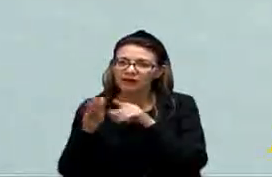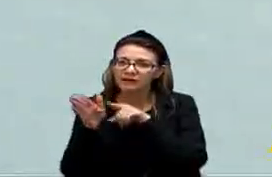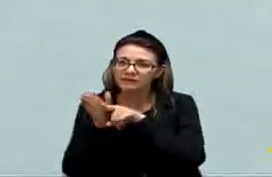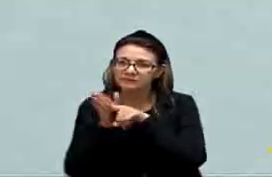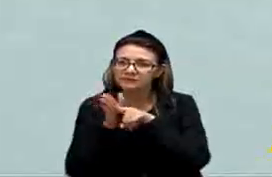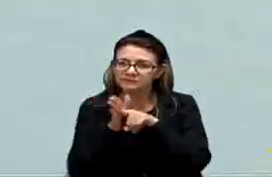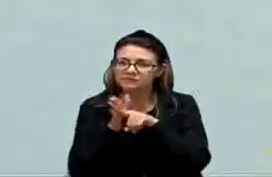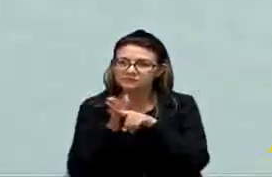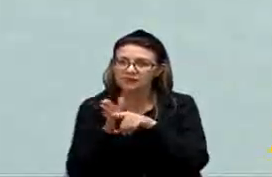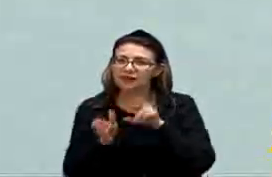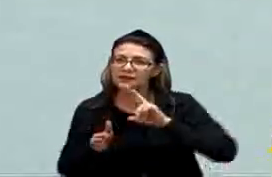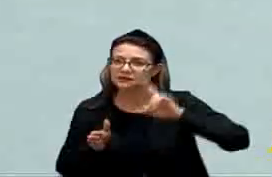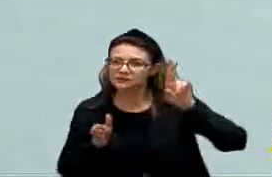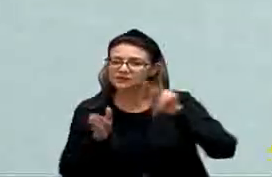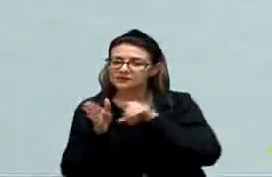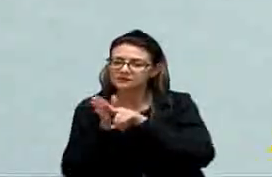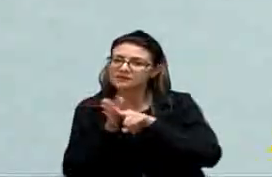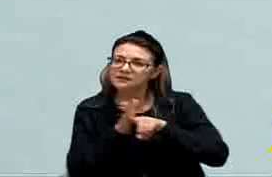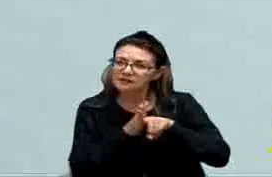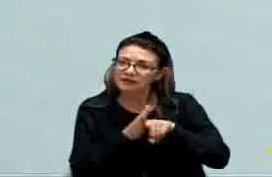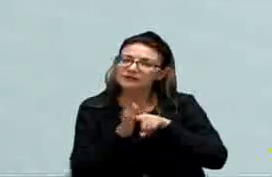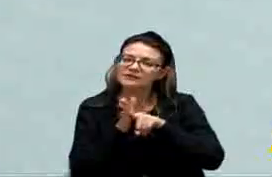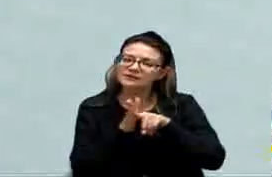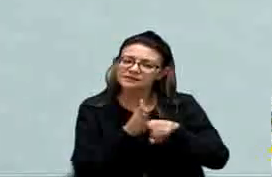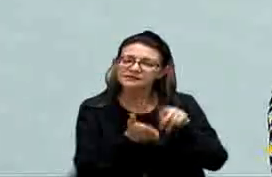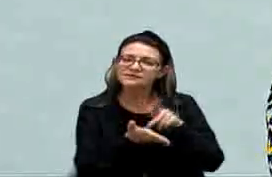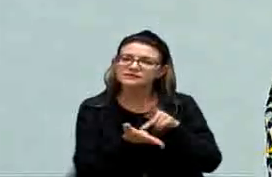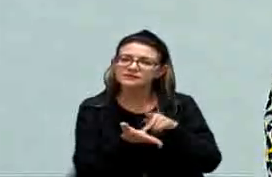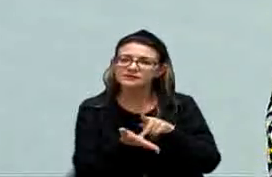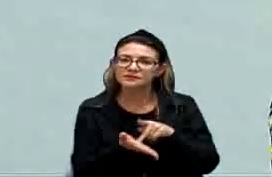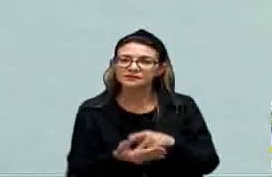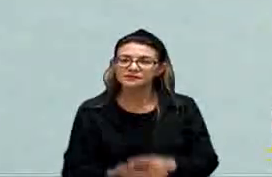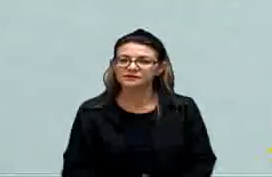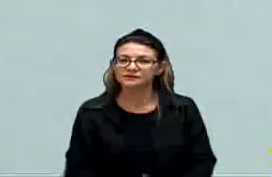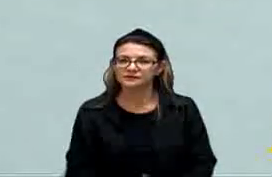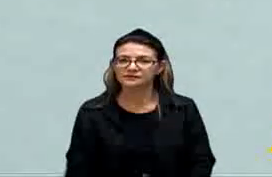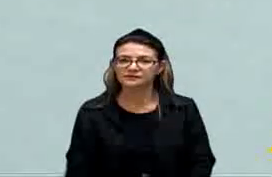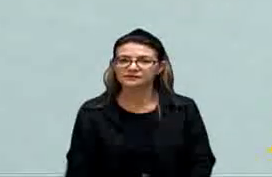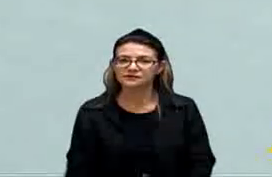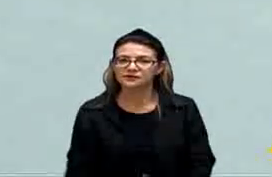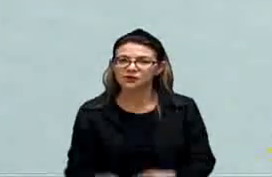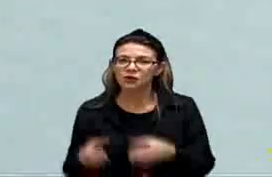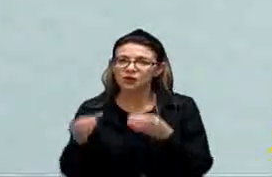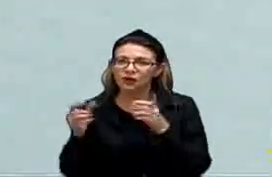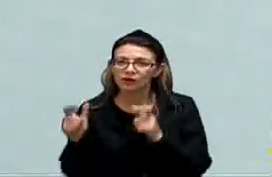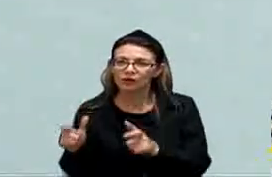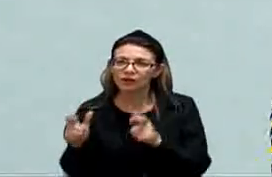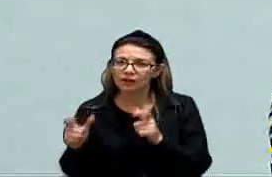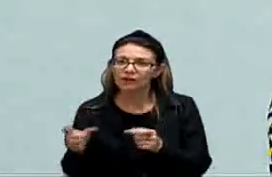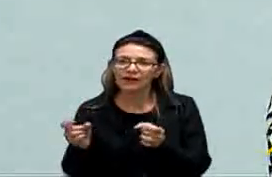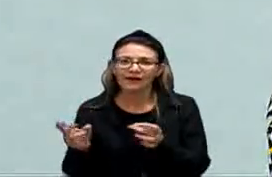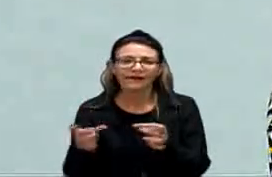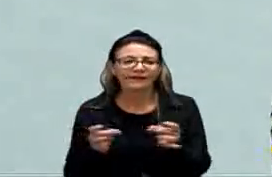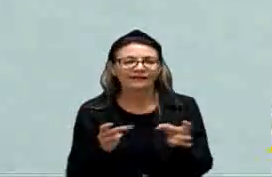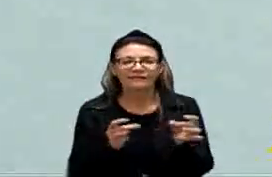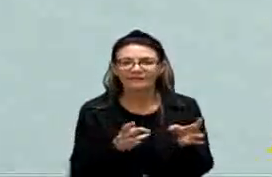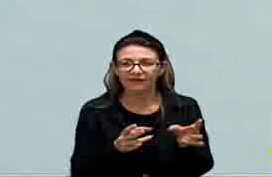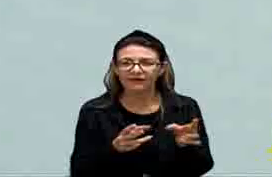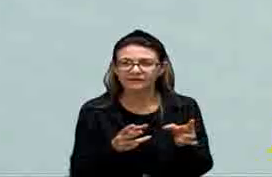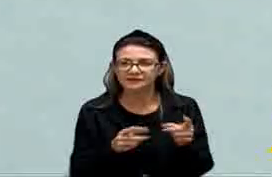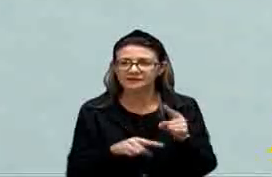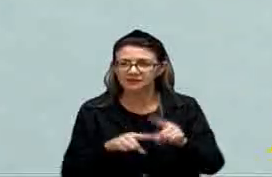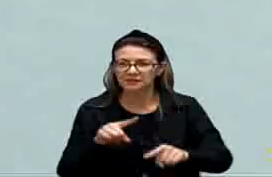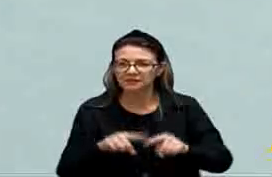militar seja a secretaria de fiscalização que mula e feche essas empresas que fazem essas irregularidades di e